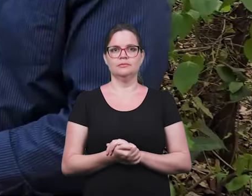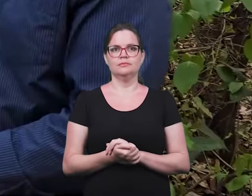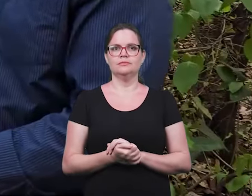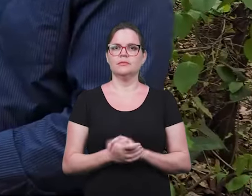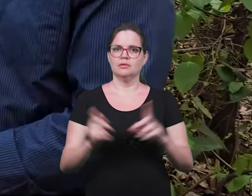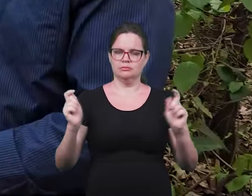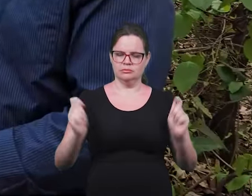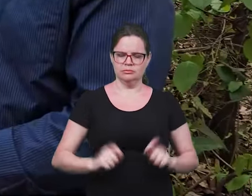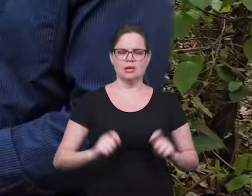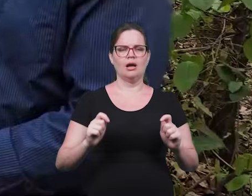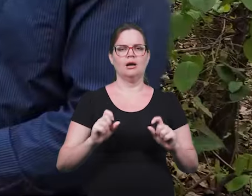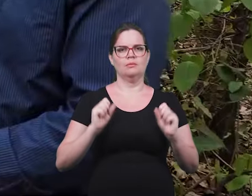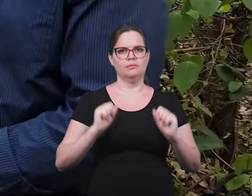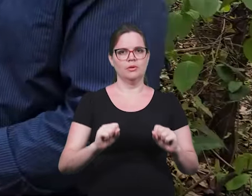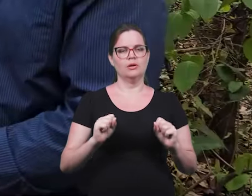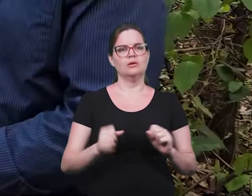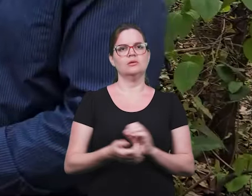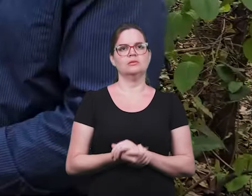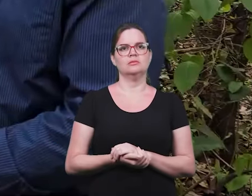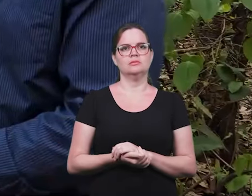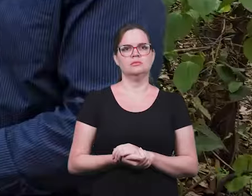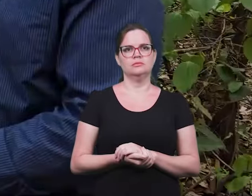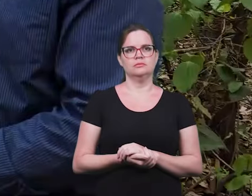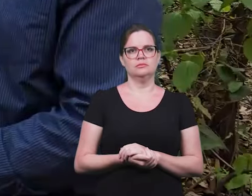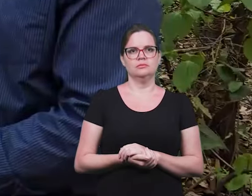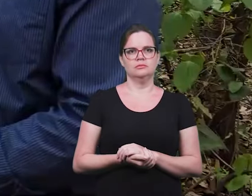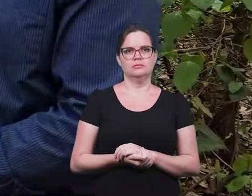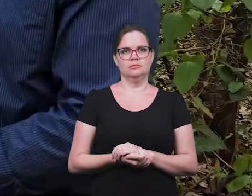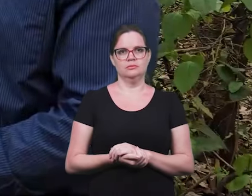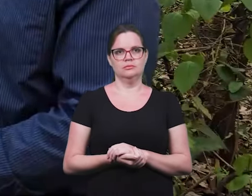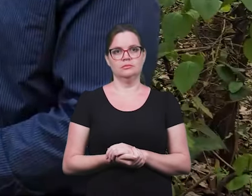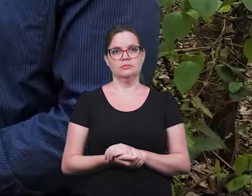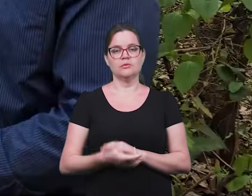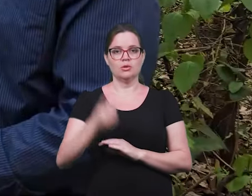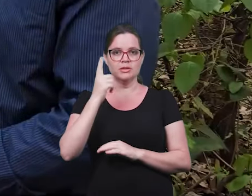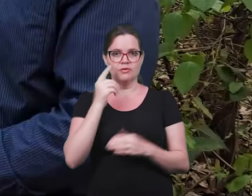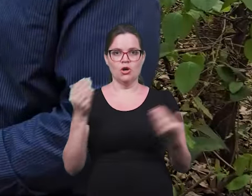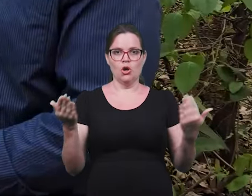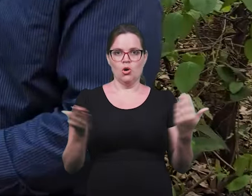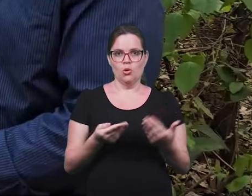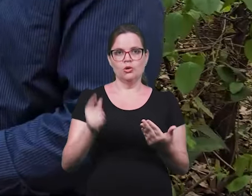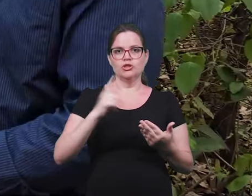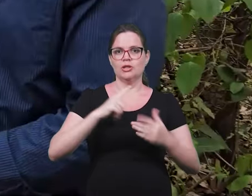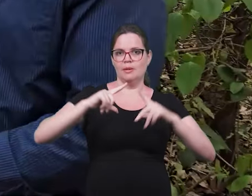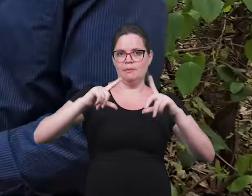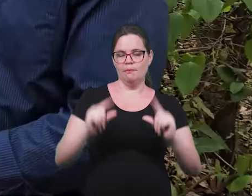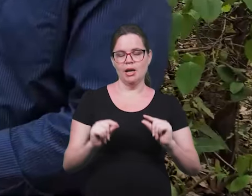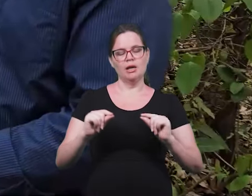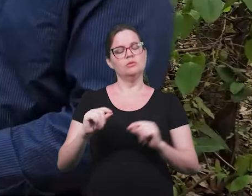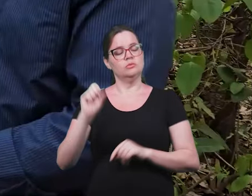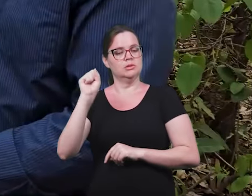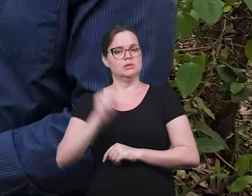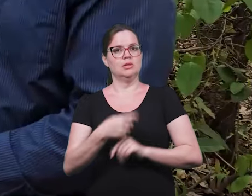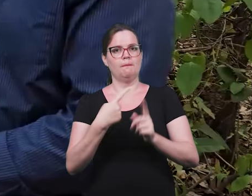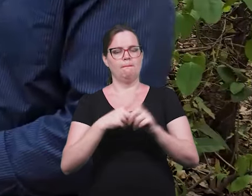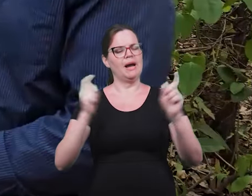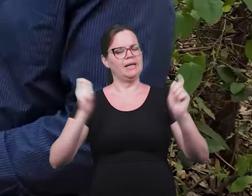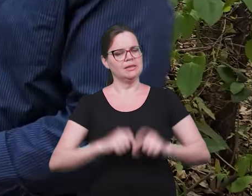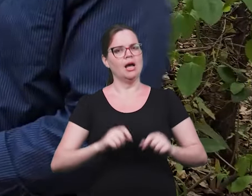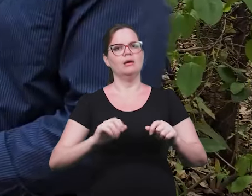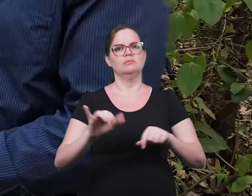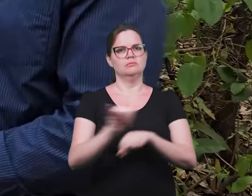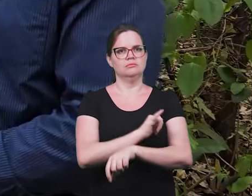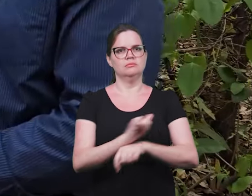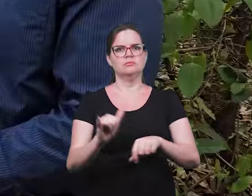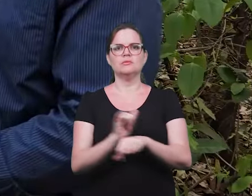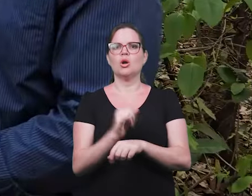que é possível. Então, tem menos cerrado hoje do que tinha 20 anos atrás? Tem, mas a gente tem formas de contornar isso. E